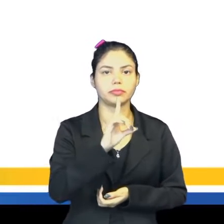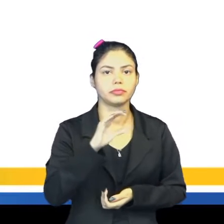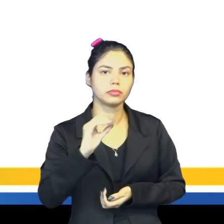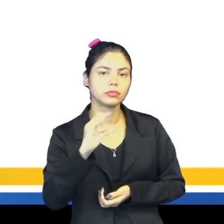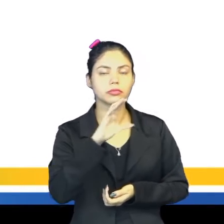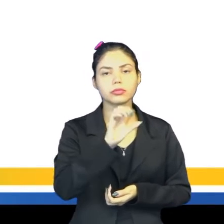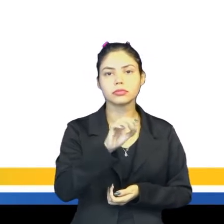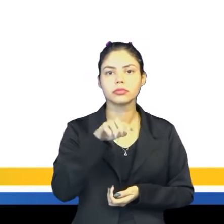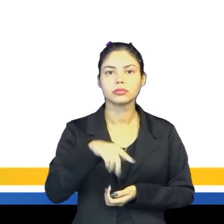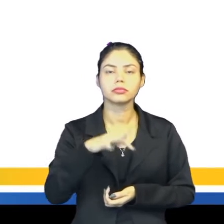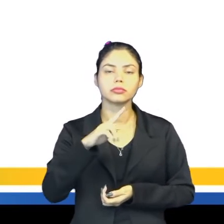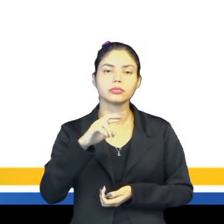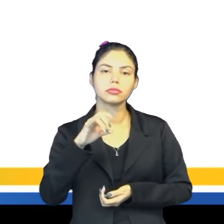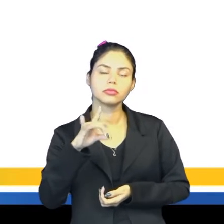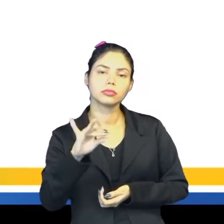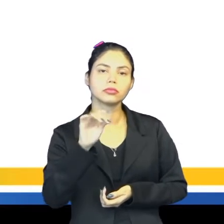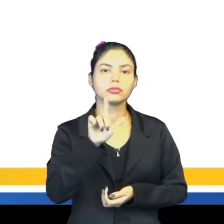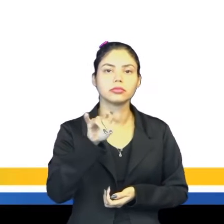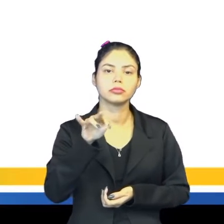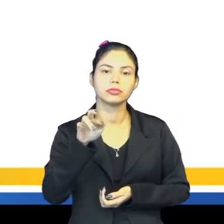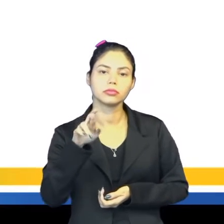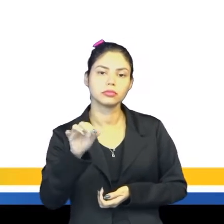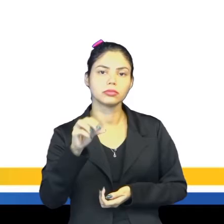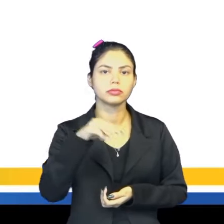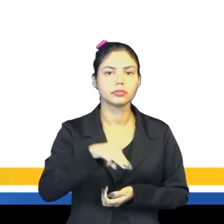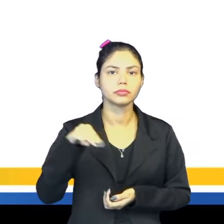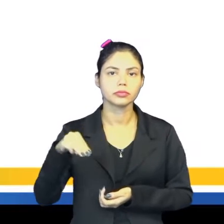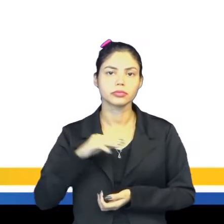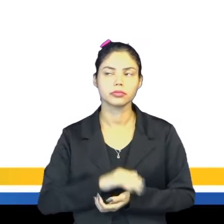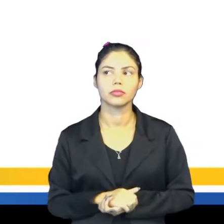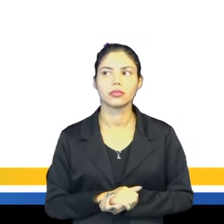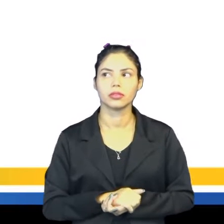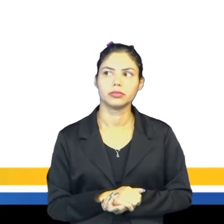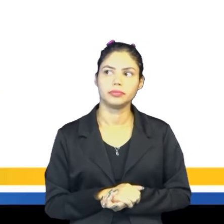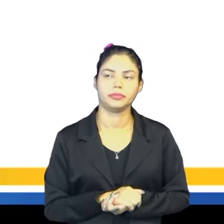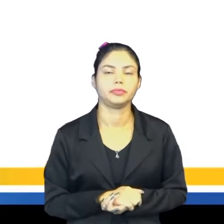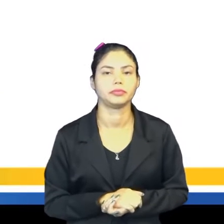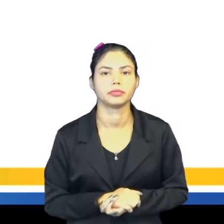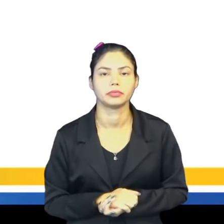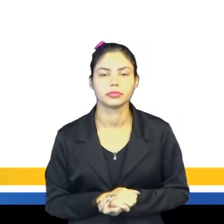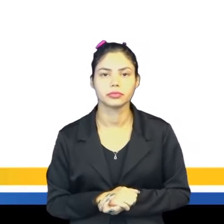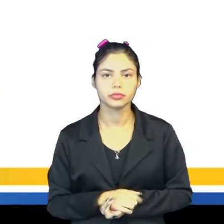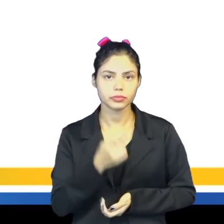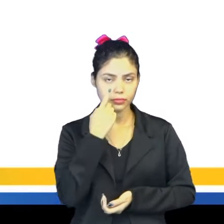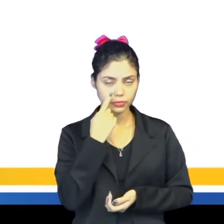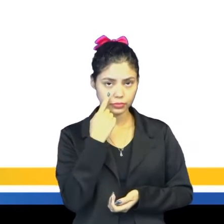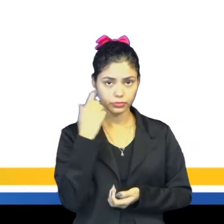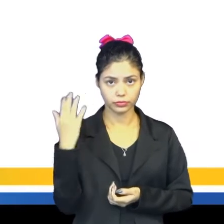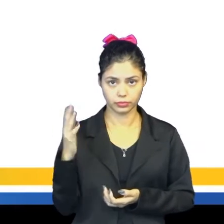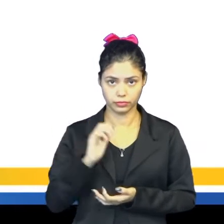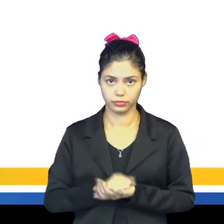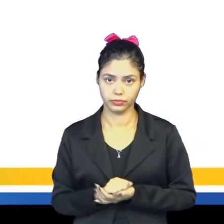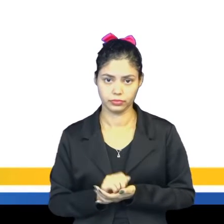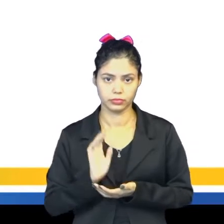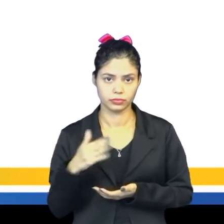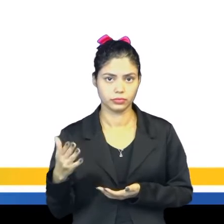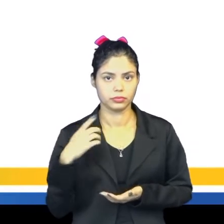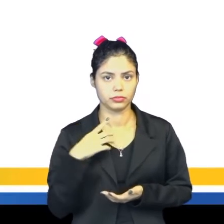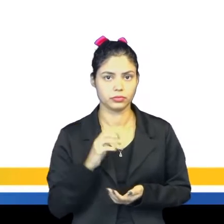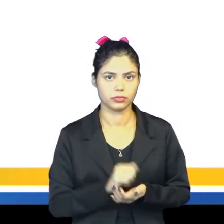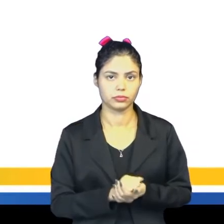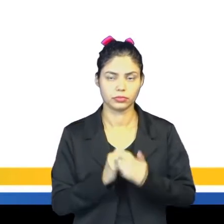decalitro, o litro, decilitro, centilitro e o mililitro. Então, olha só, quando a gente vai